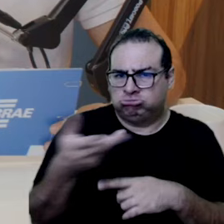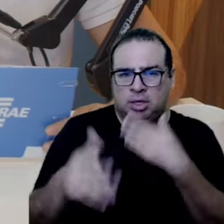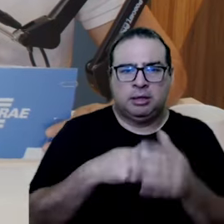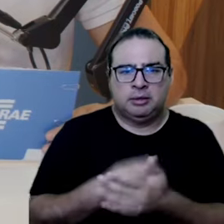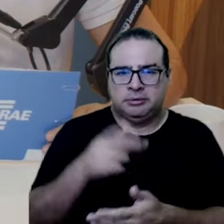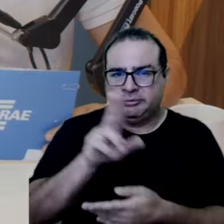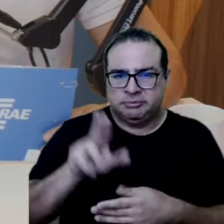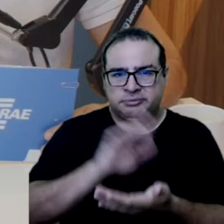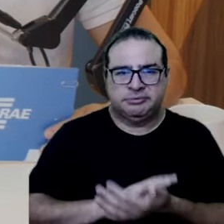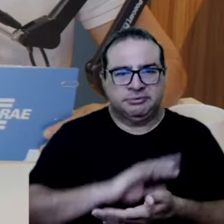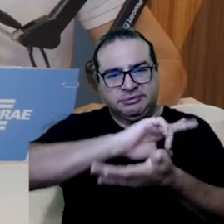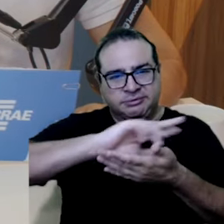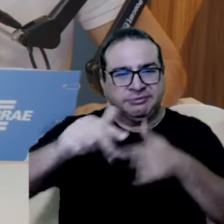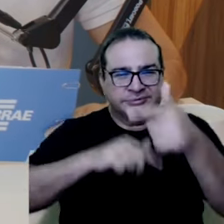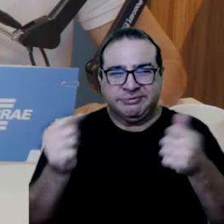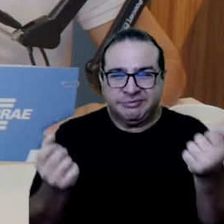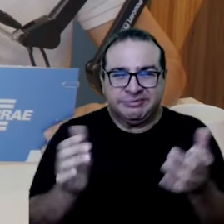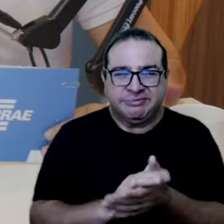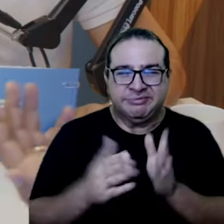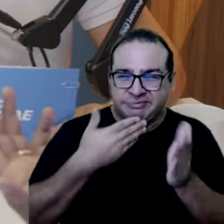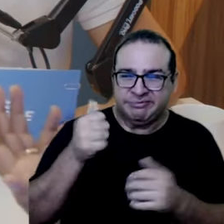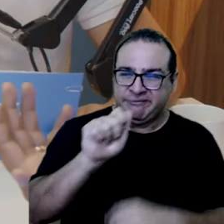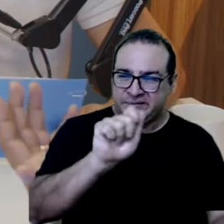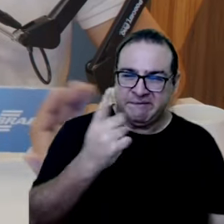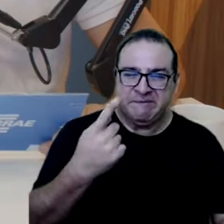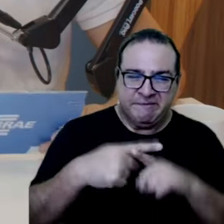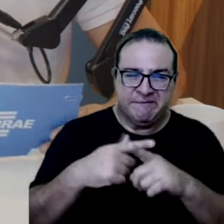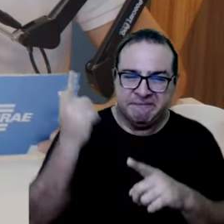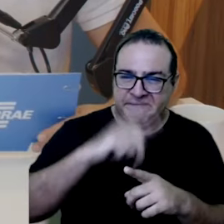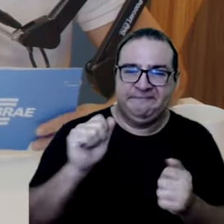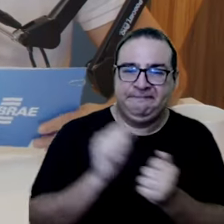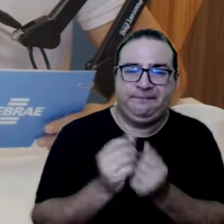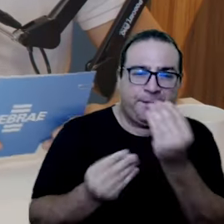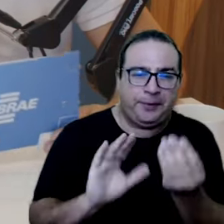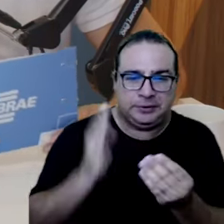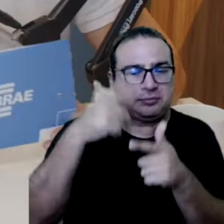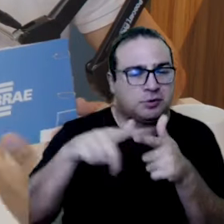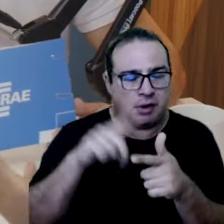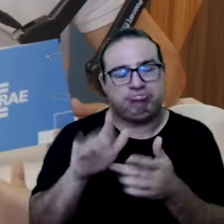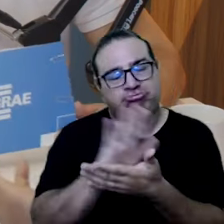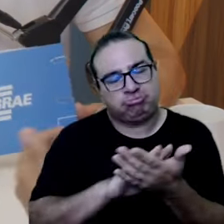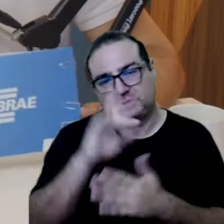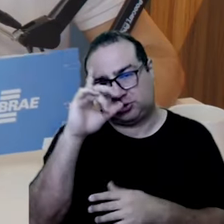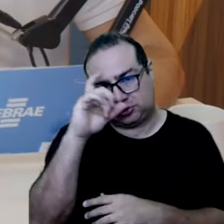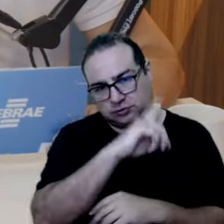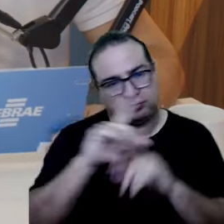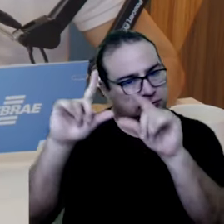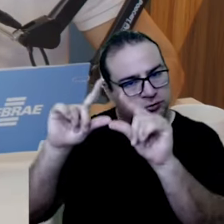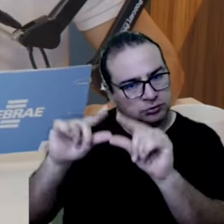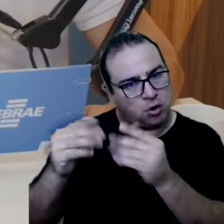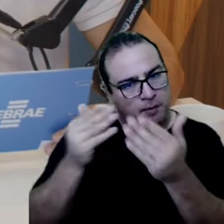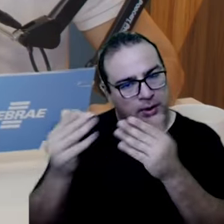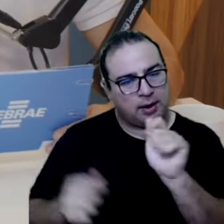né gente então se vocês não querem ter tanto trabalho melhor o A1 porque aí a probabilidade de dar problema é muito menor